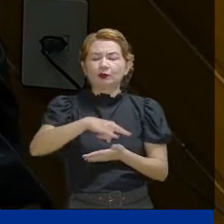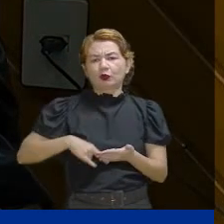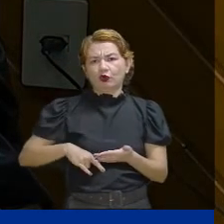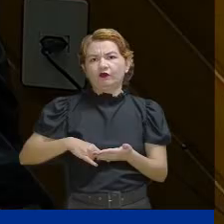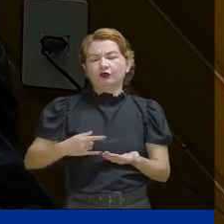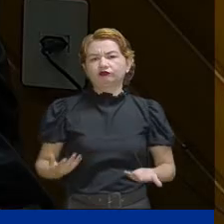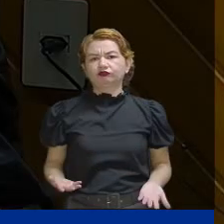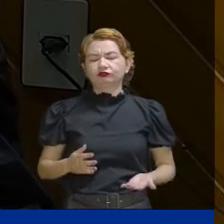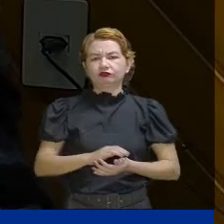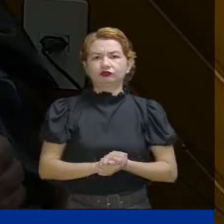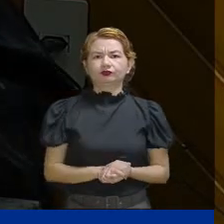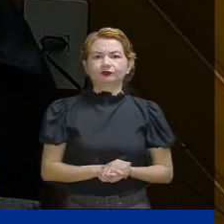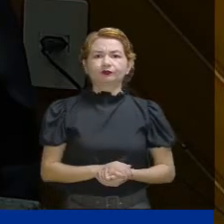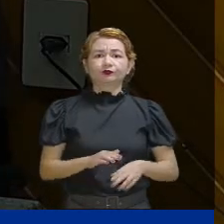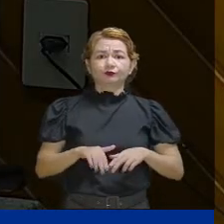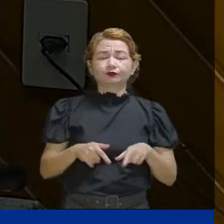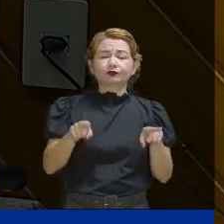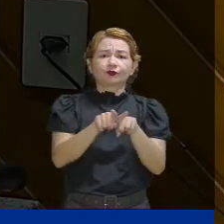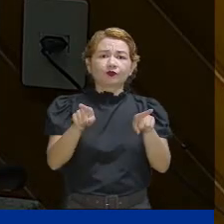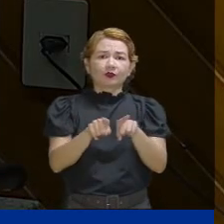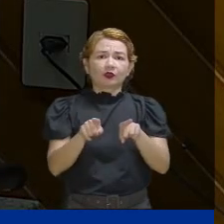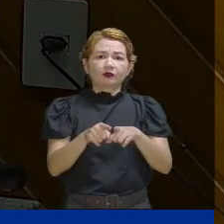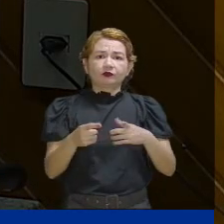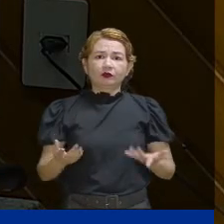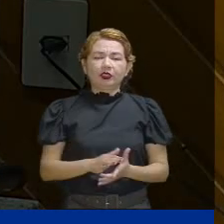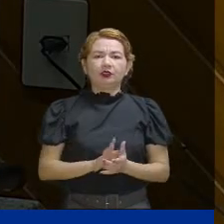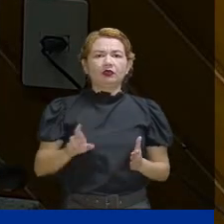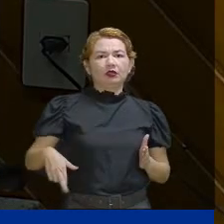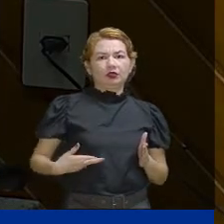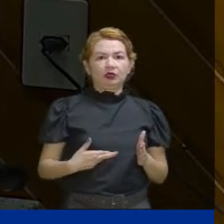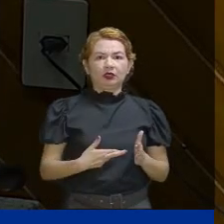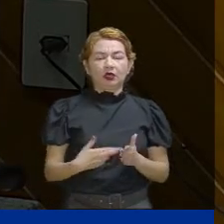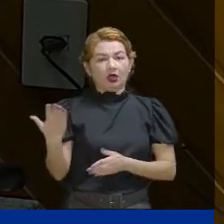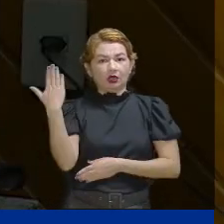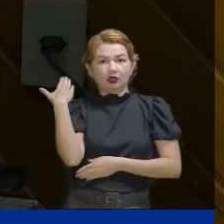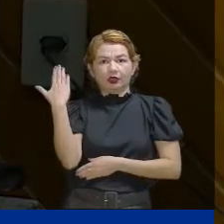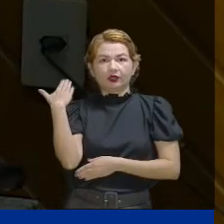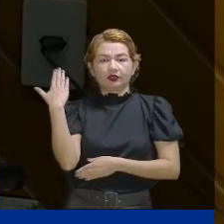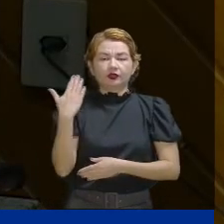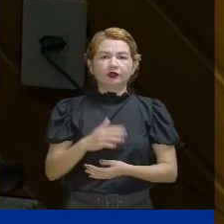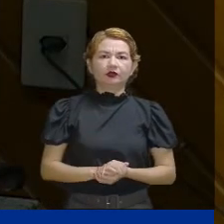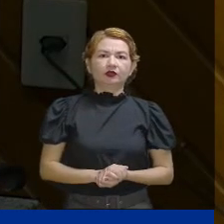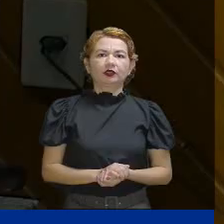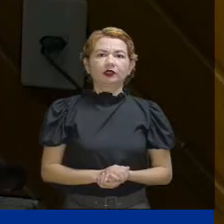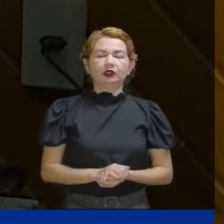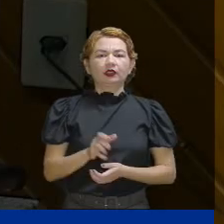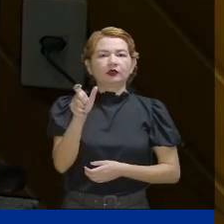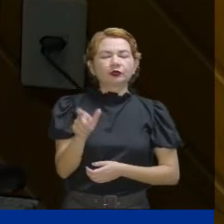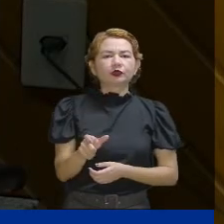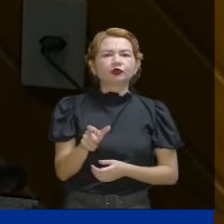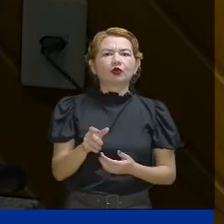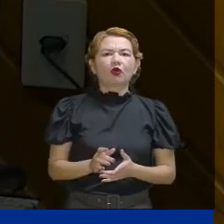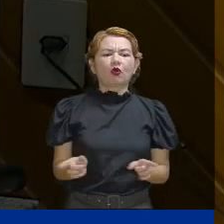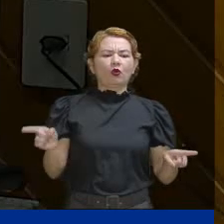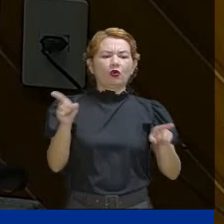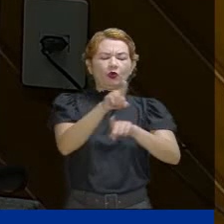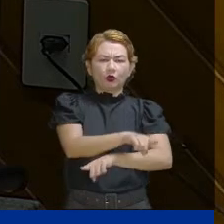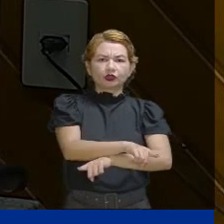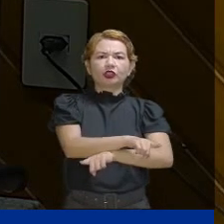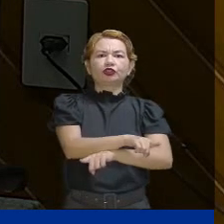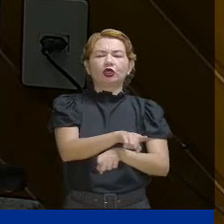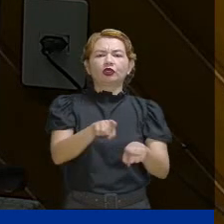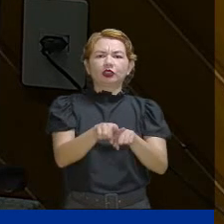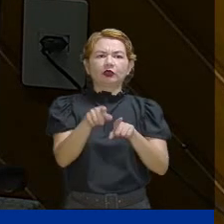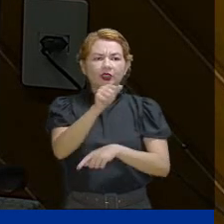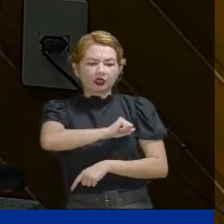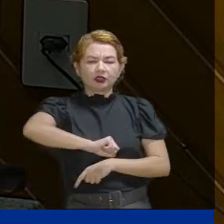embargado. Que pese o intento do nobre relator, à época, de assegurar ao demandado o contraditório e ampla